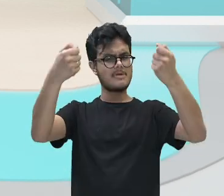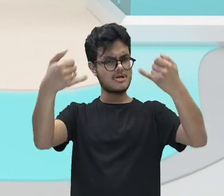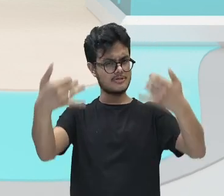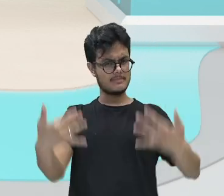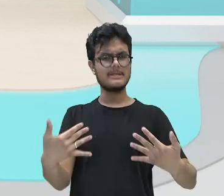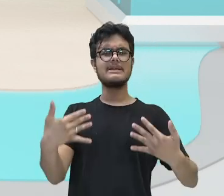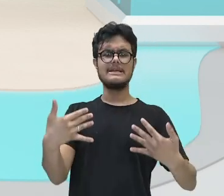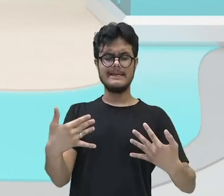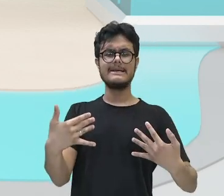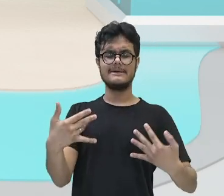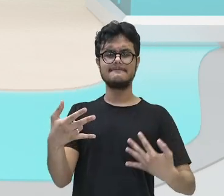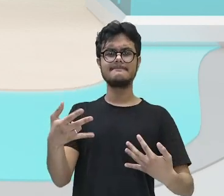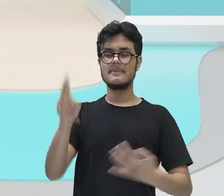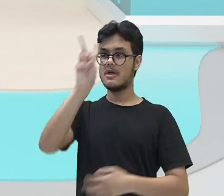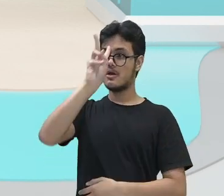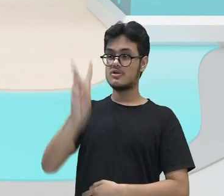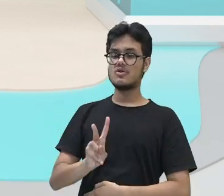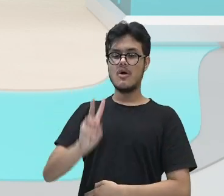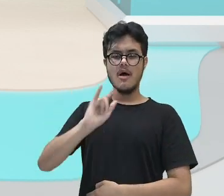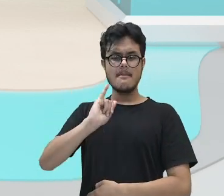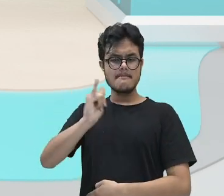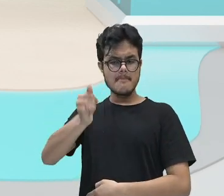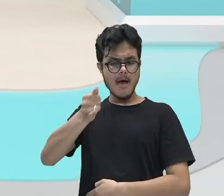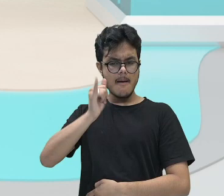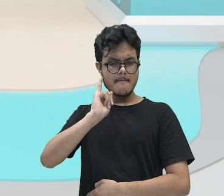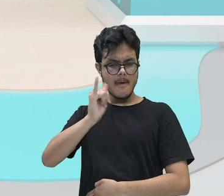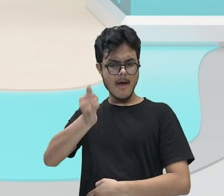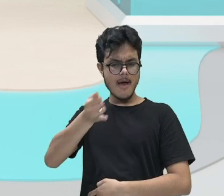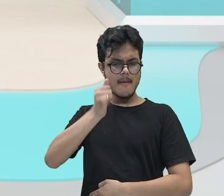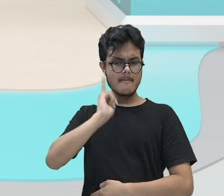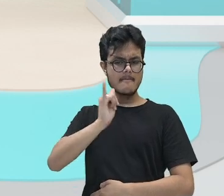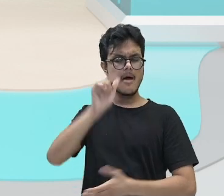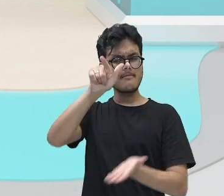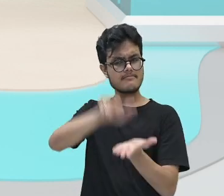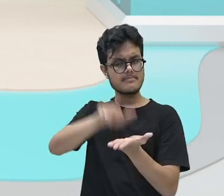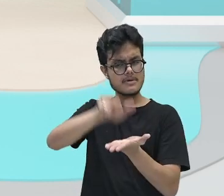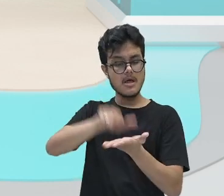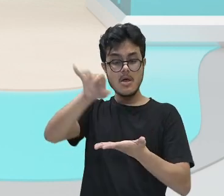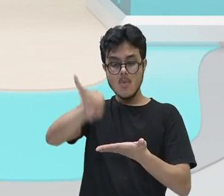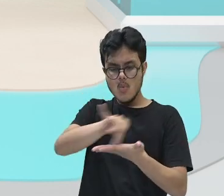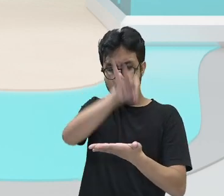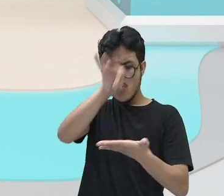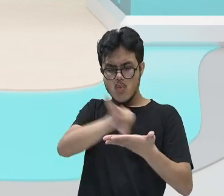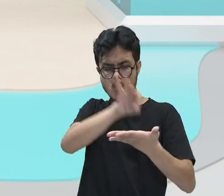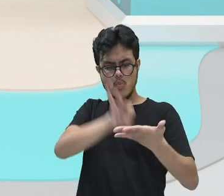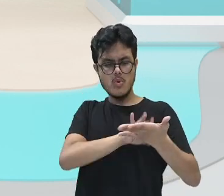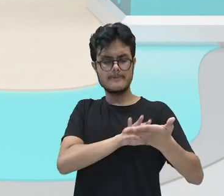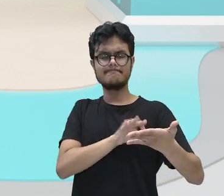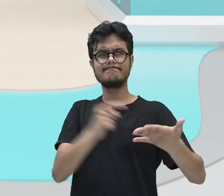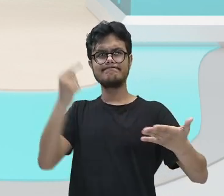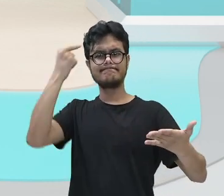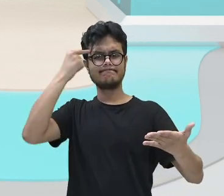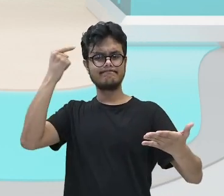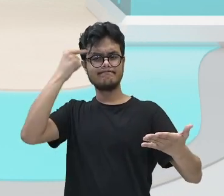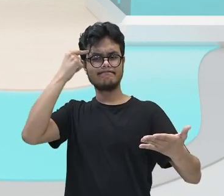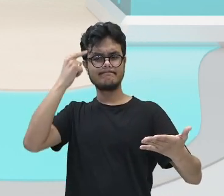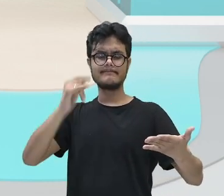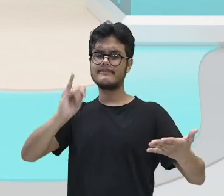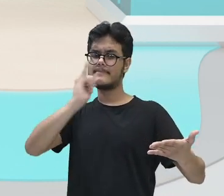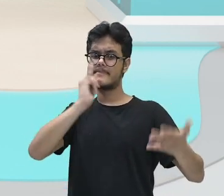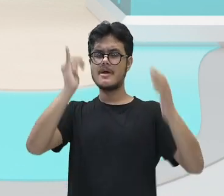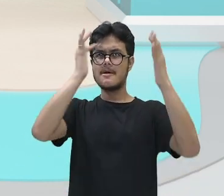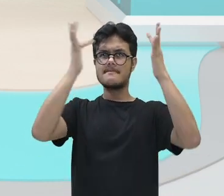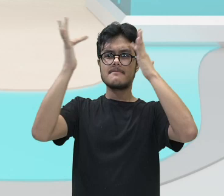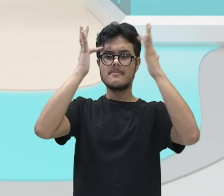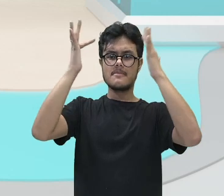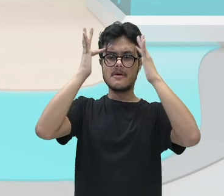história, como nós apresentamos aqui. Eu pensei, enquanto dramaturgo, né, me colocando no papel de dramaturgo, eu pensei